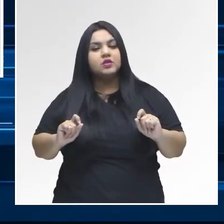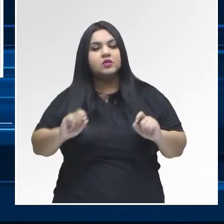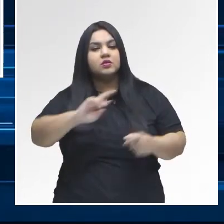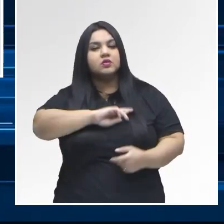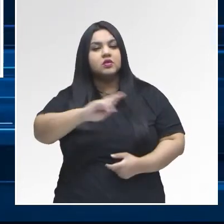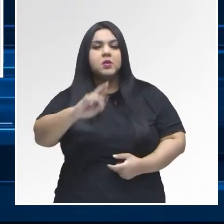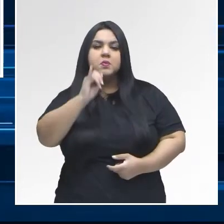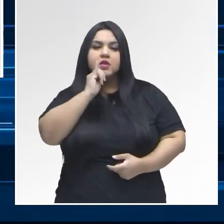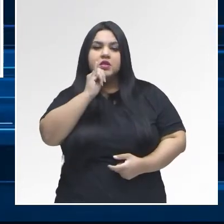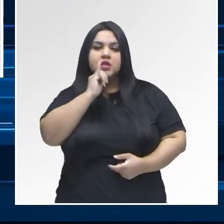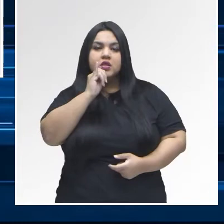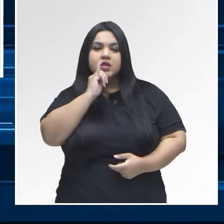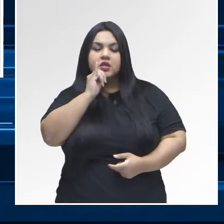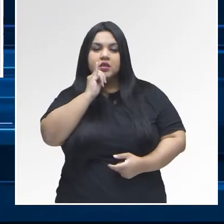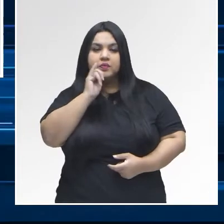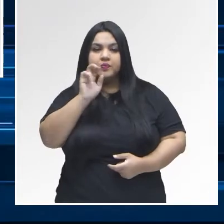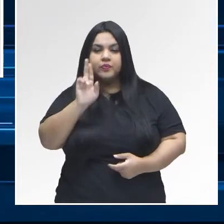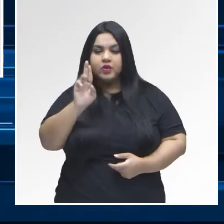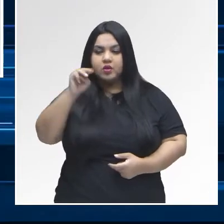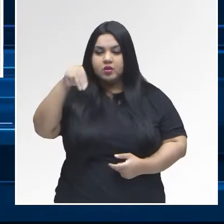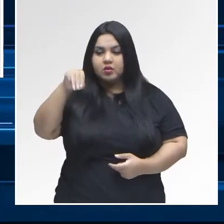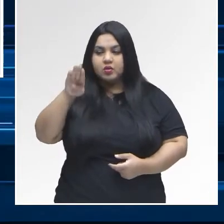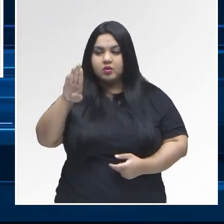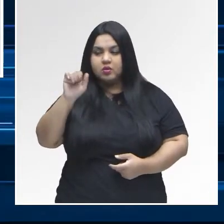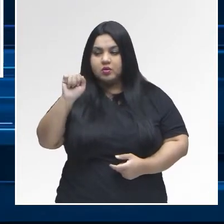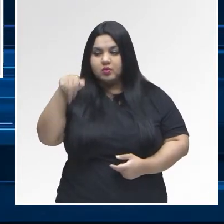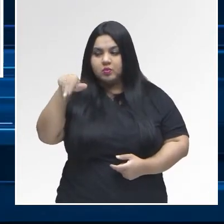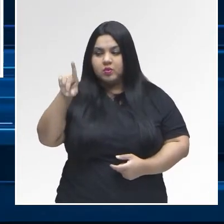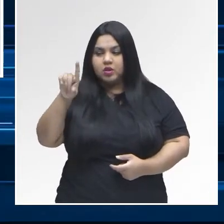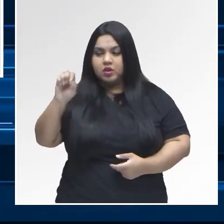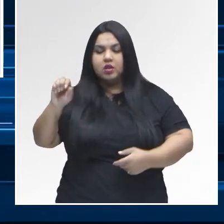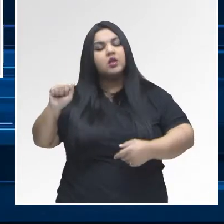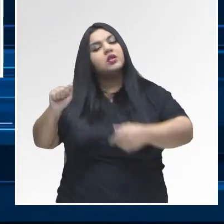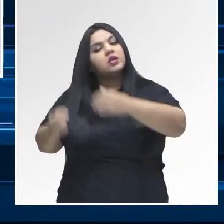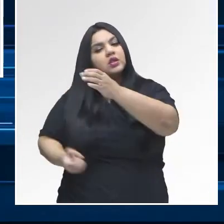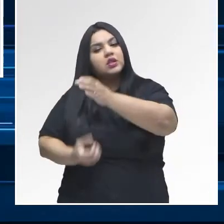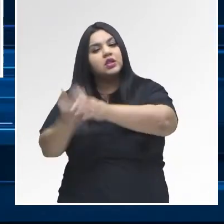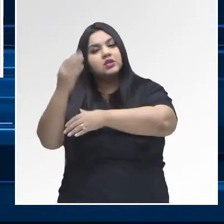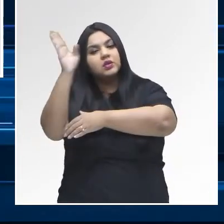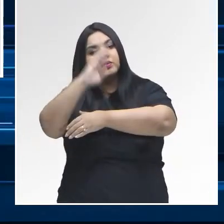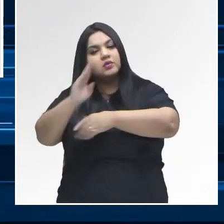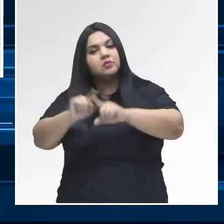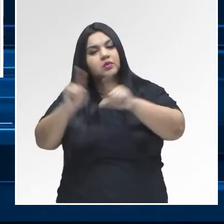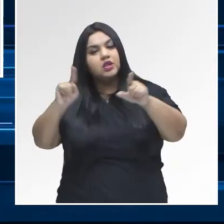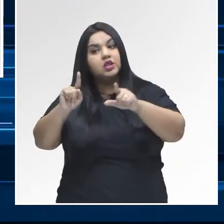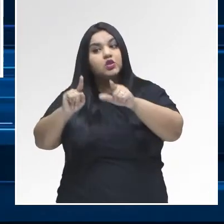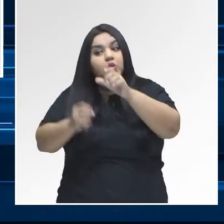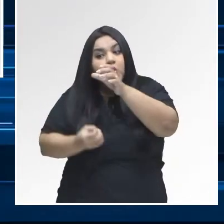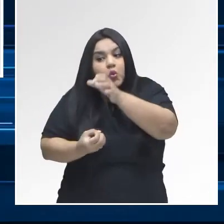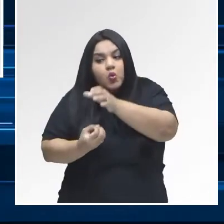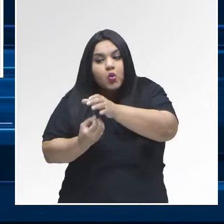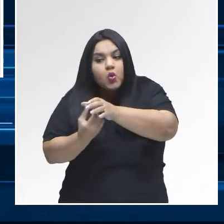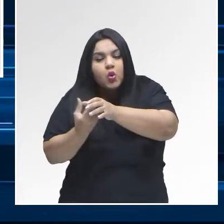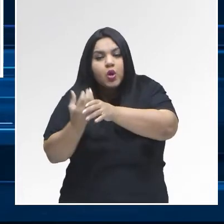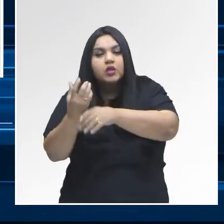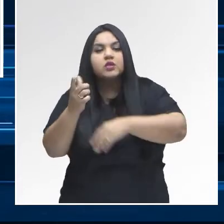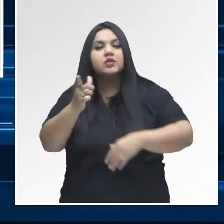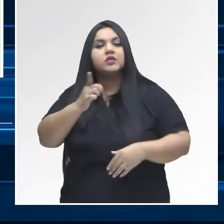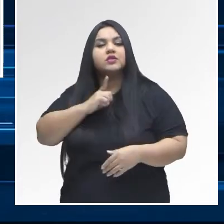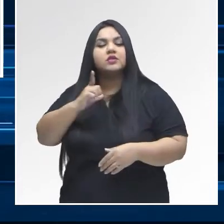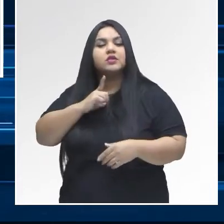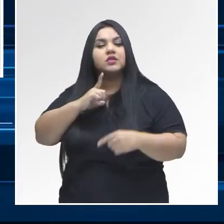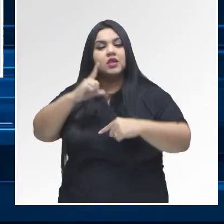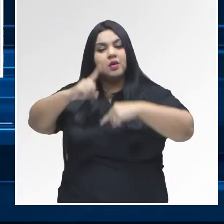nós vamos ver a questão da Umbanda, que nasceu no Brasil, mas que a sua matriz de origem tem